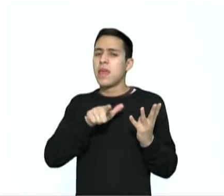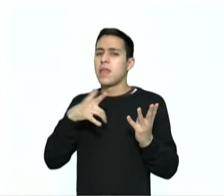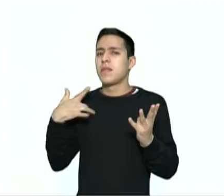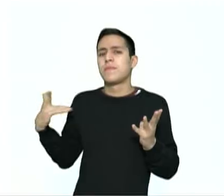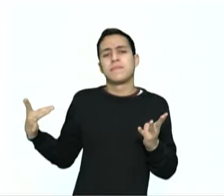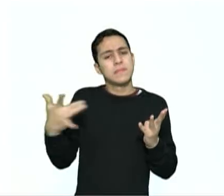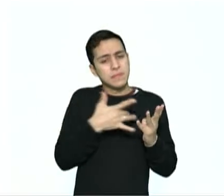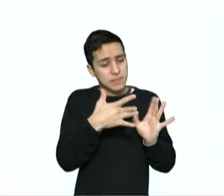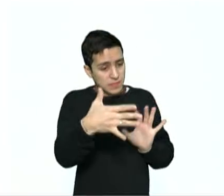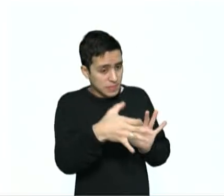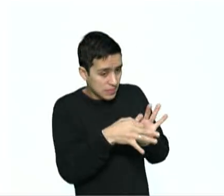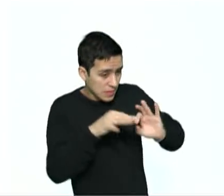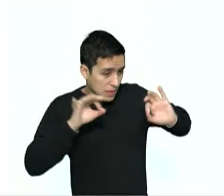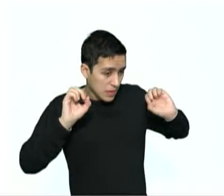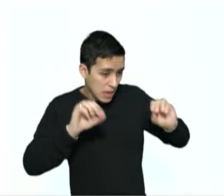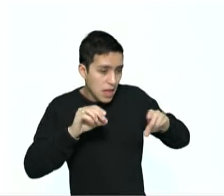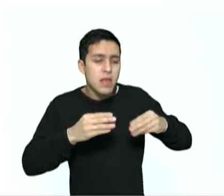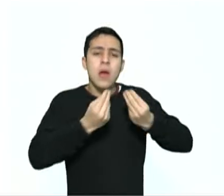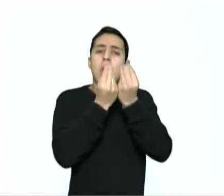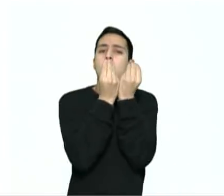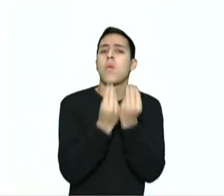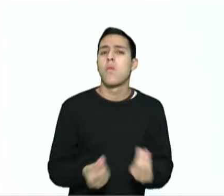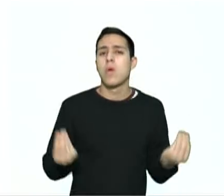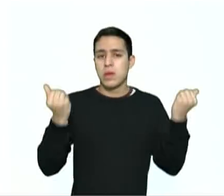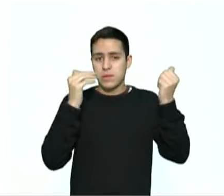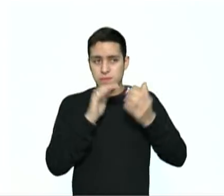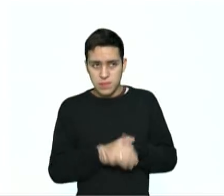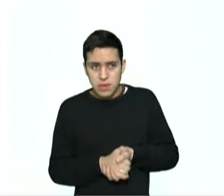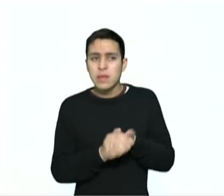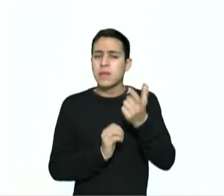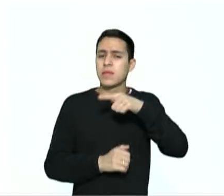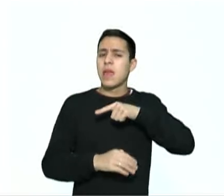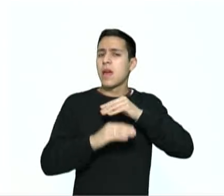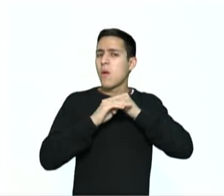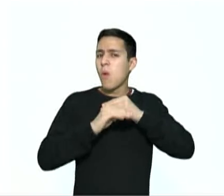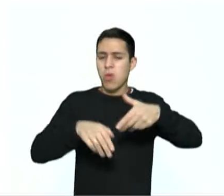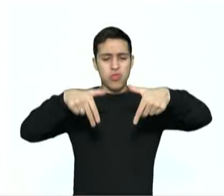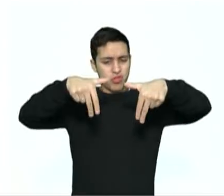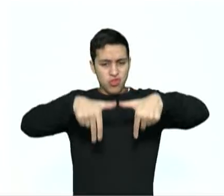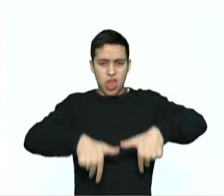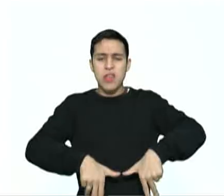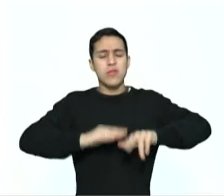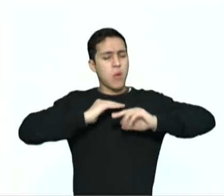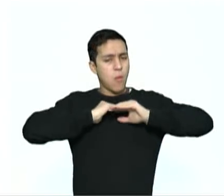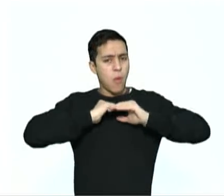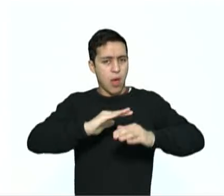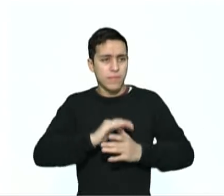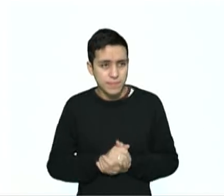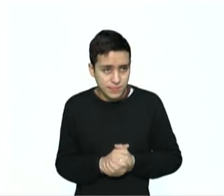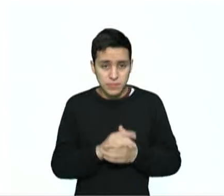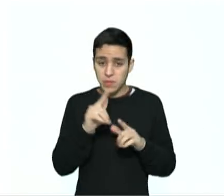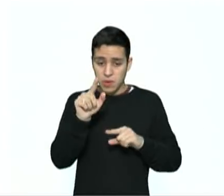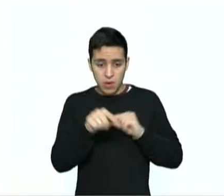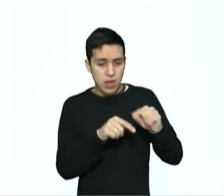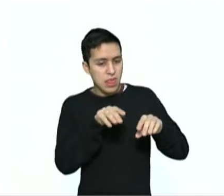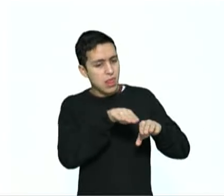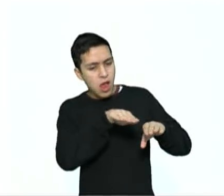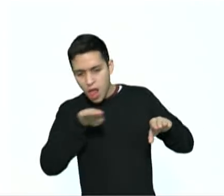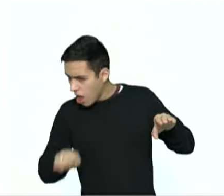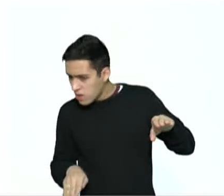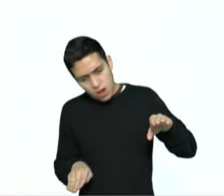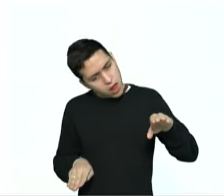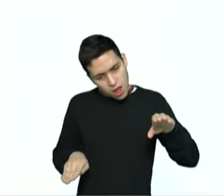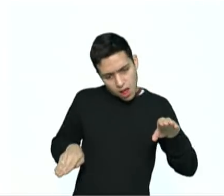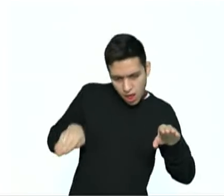saúde ligada à educação com qualidade, você tem igualdade de gênero, você tem redução das